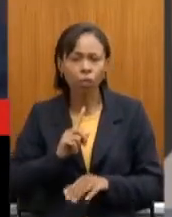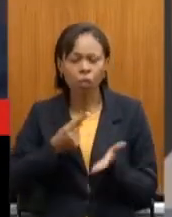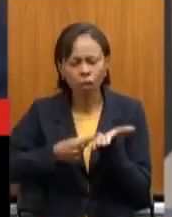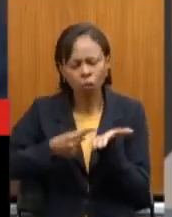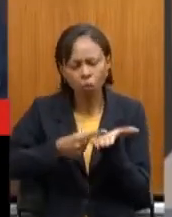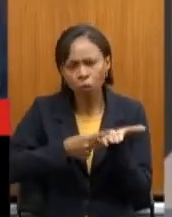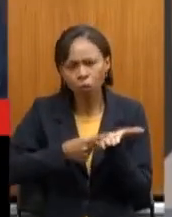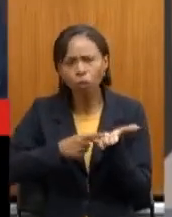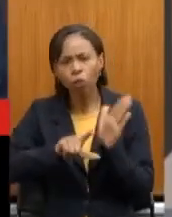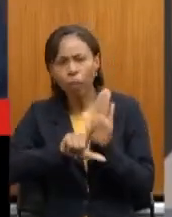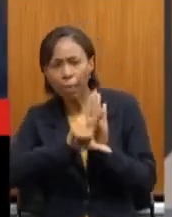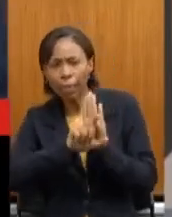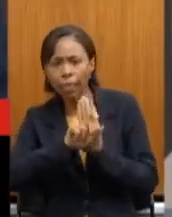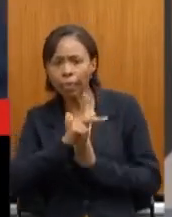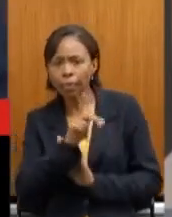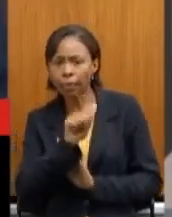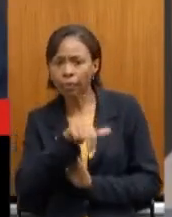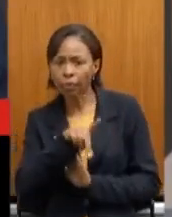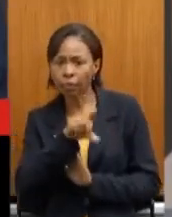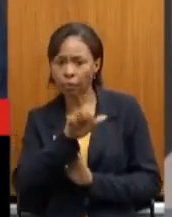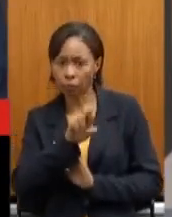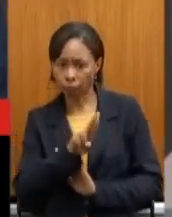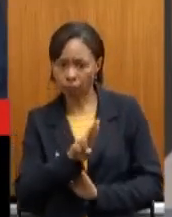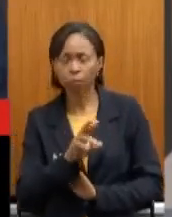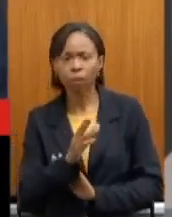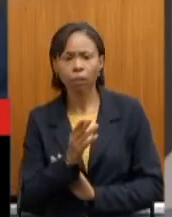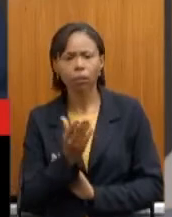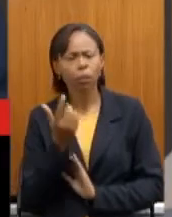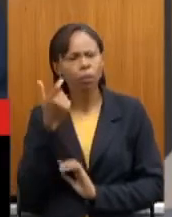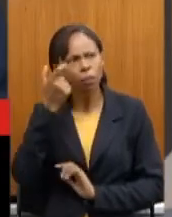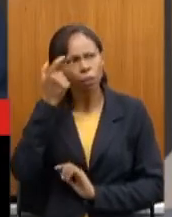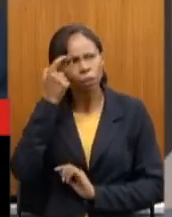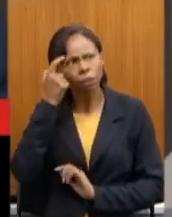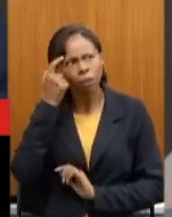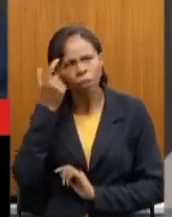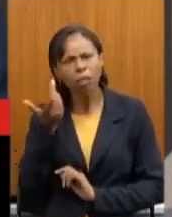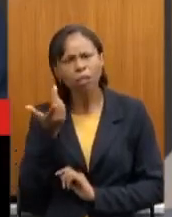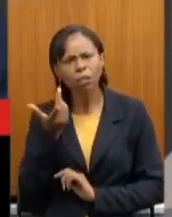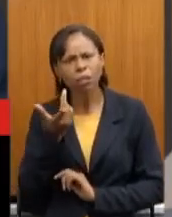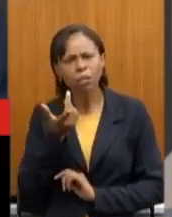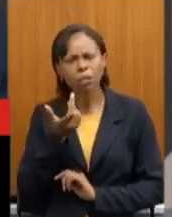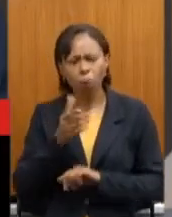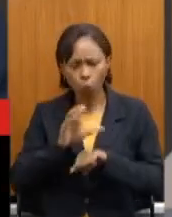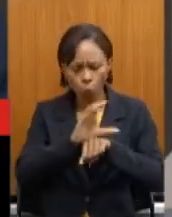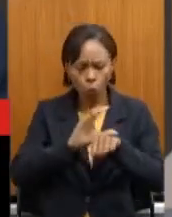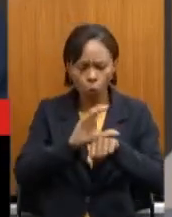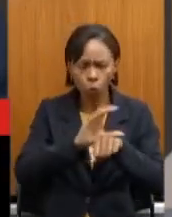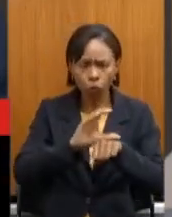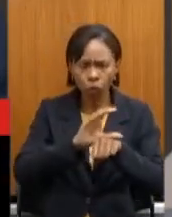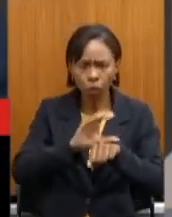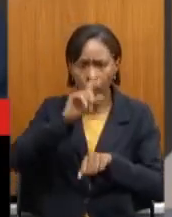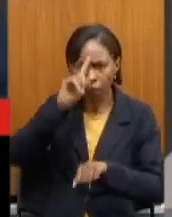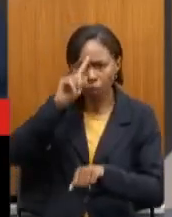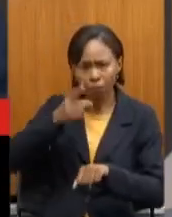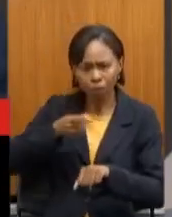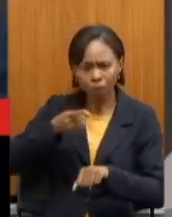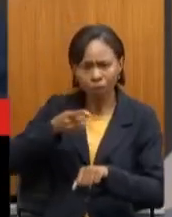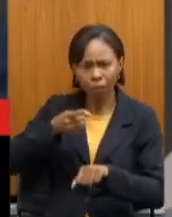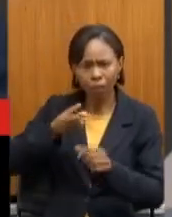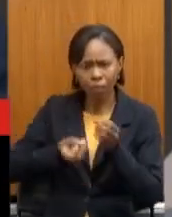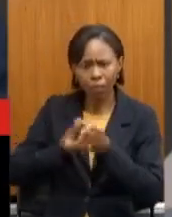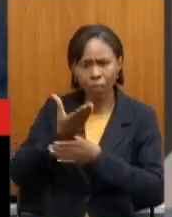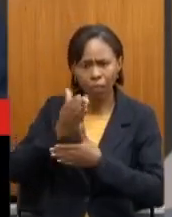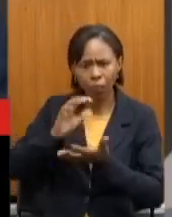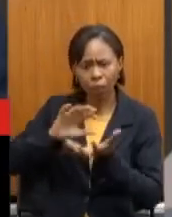perdas da lei kandir tem um ciência de uma determinação constitucional para que seja implantada uma reforma